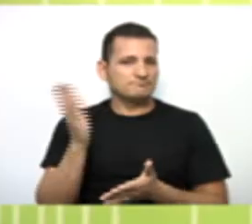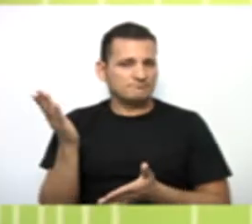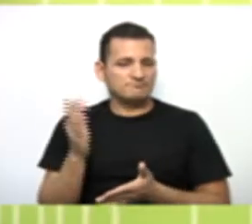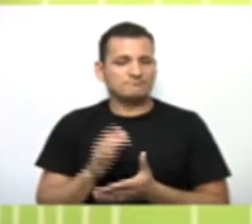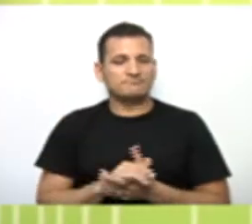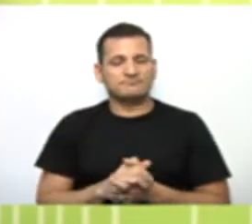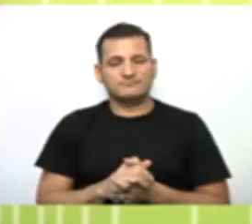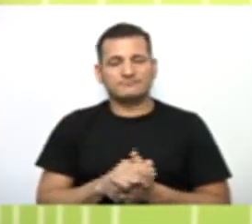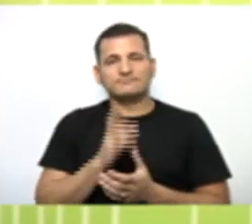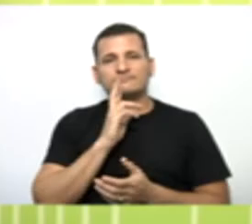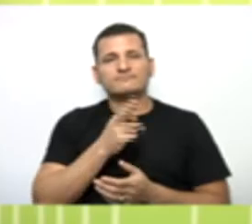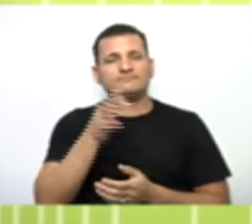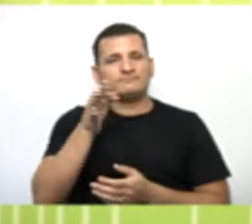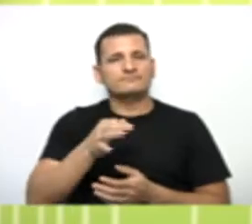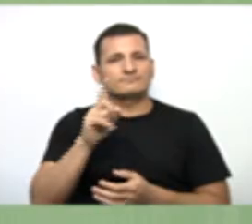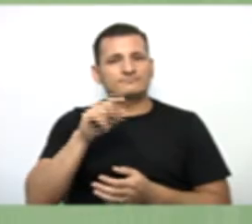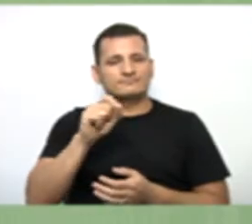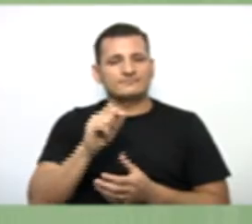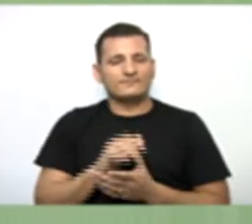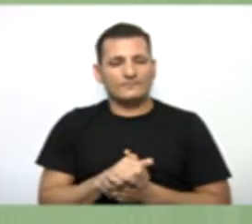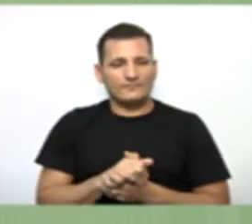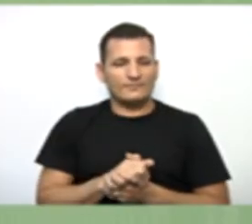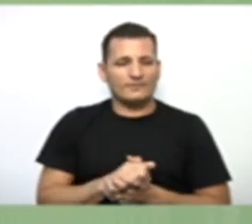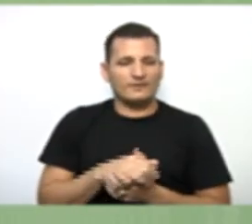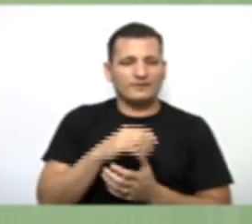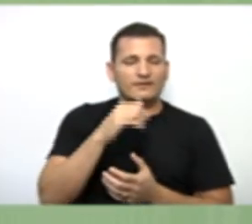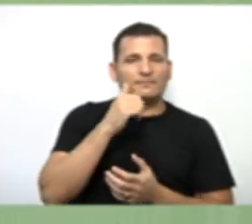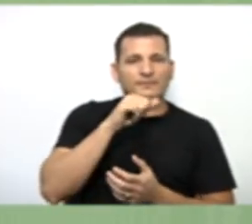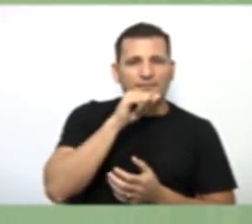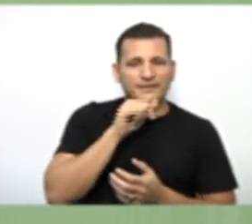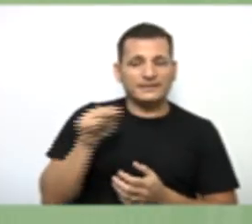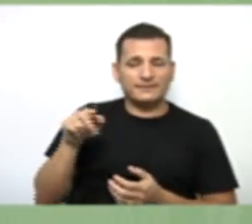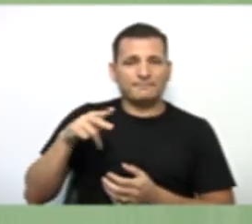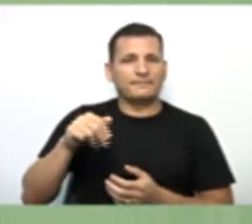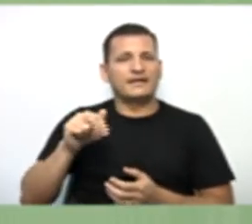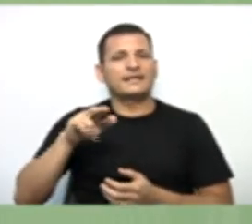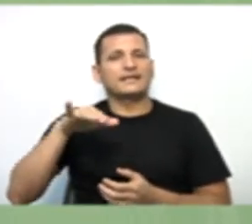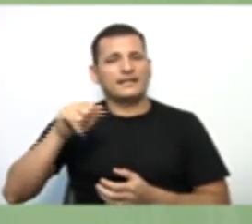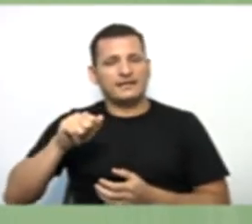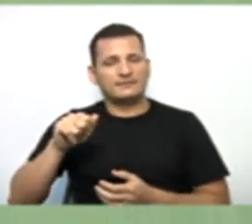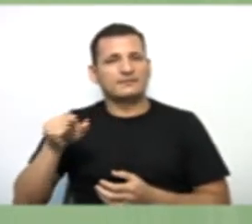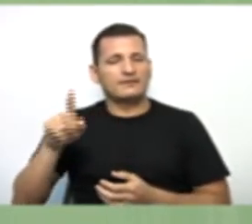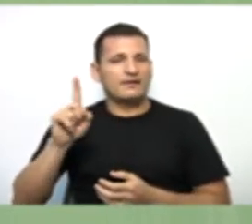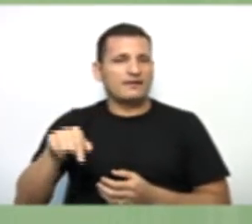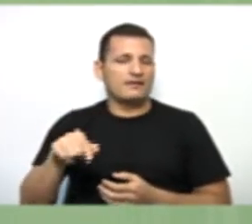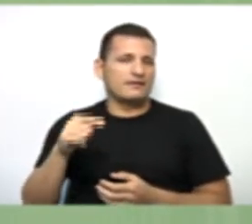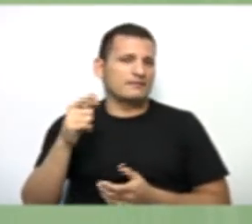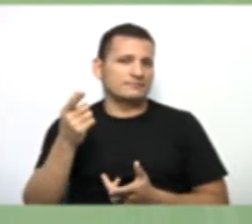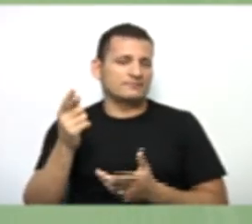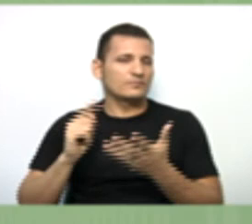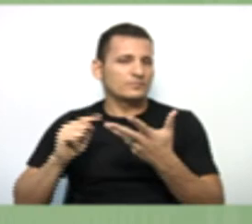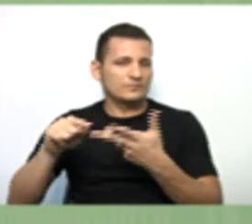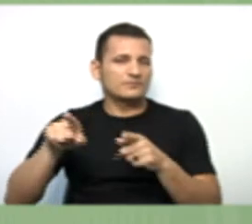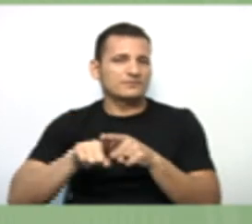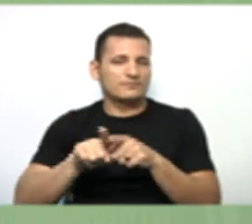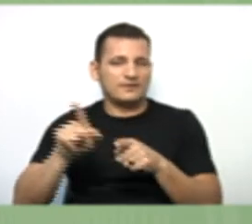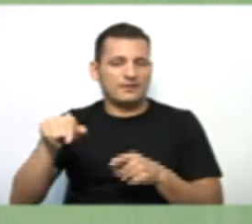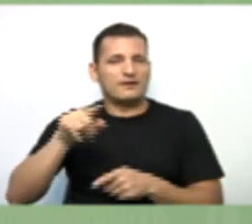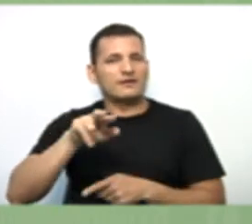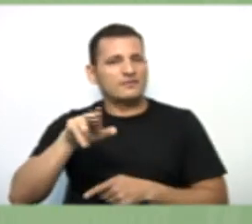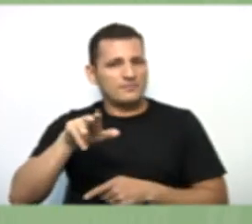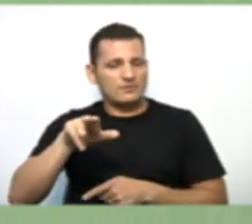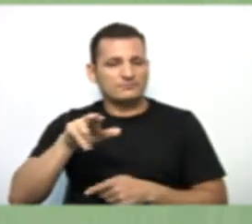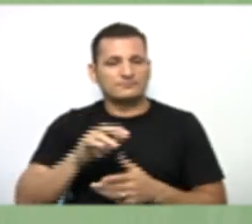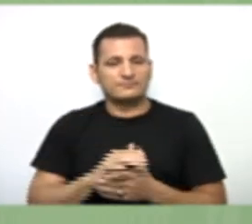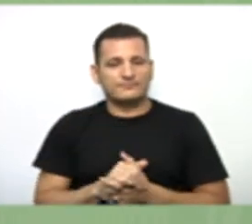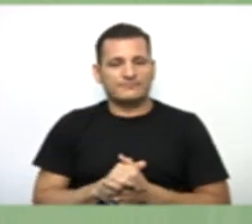Então a resposta correta, o que é? A mãe de Mariazinha. Então tem que se contar Mariazinha. Mariazinha é uma das irmãs ali, né, dos irmãos.